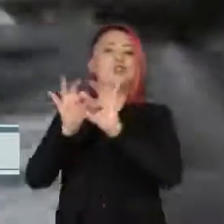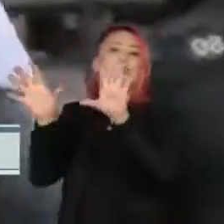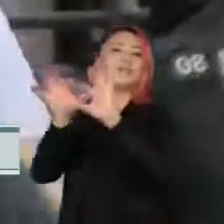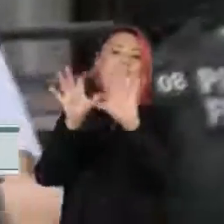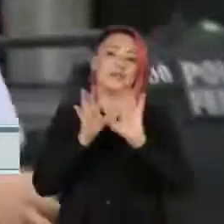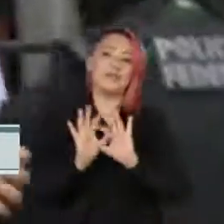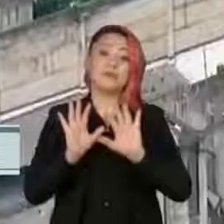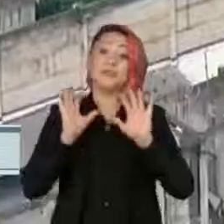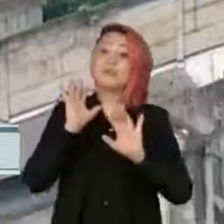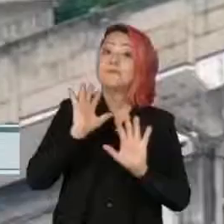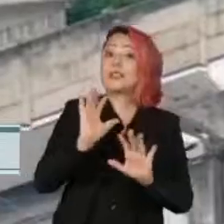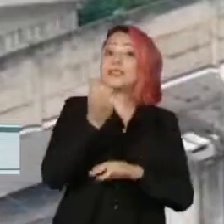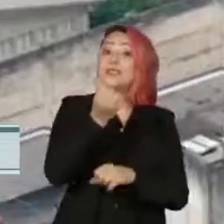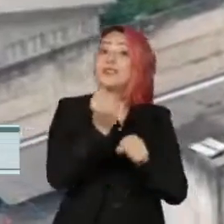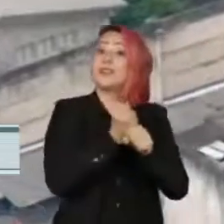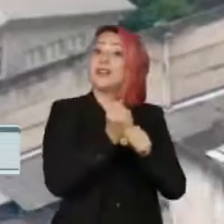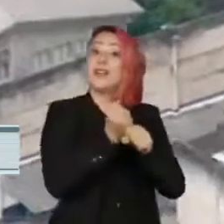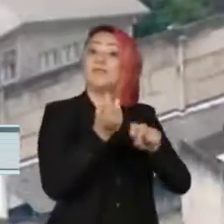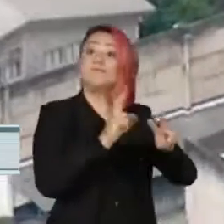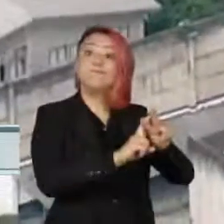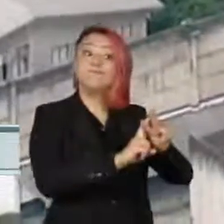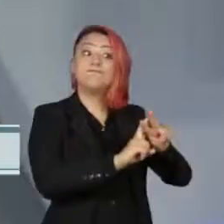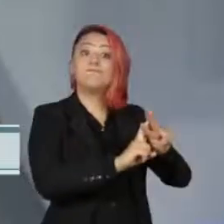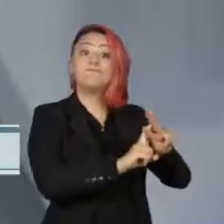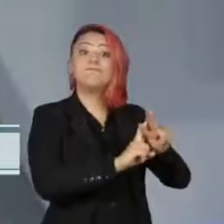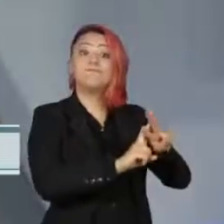há 6 anos preso em regime fechado